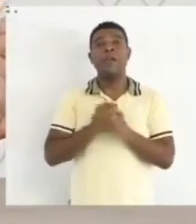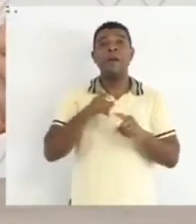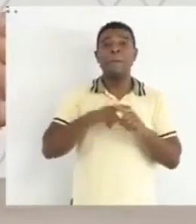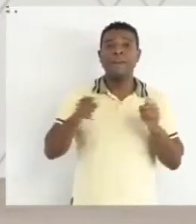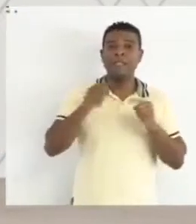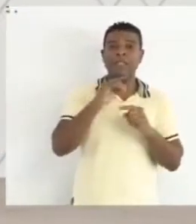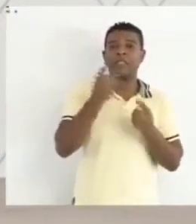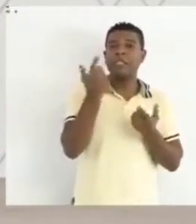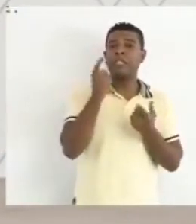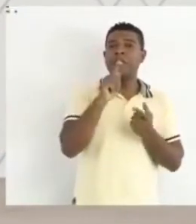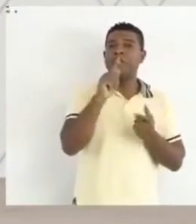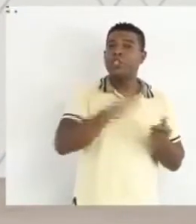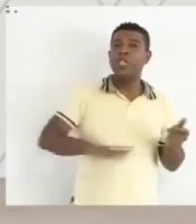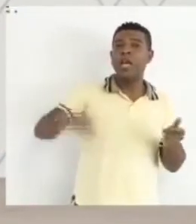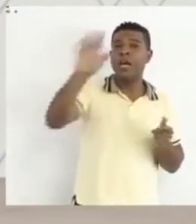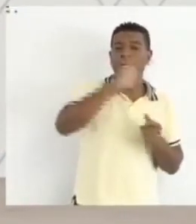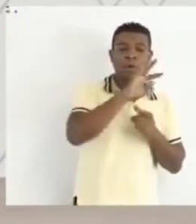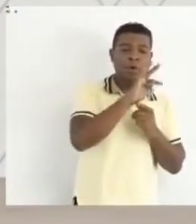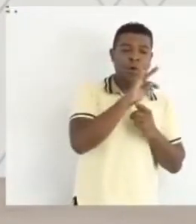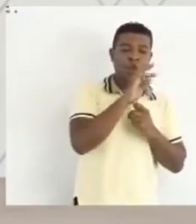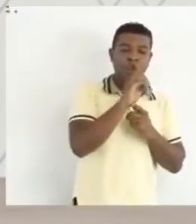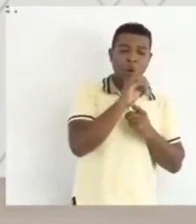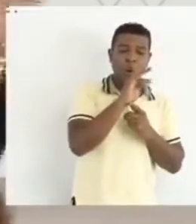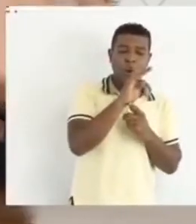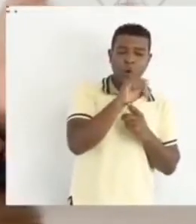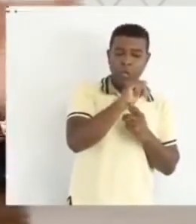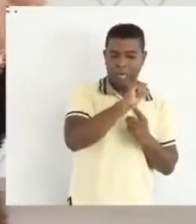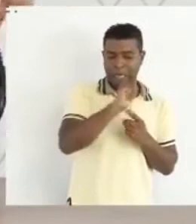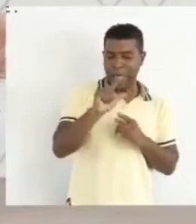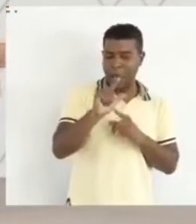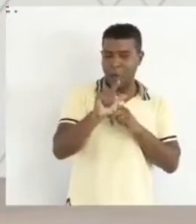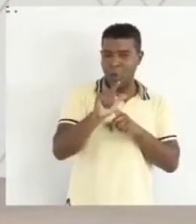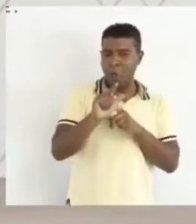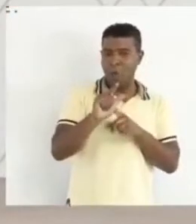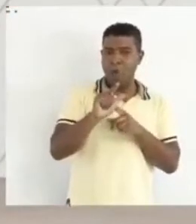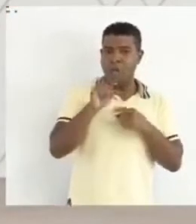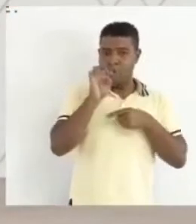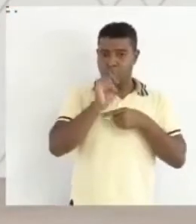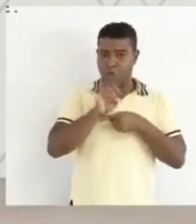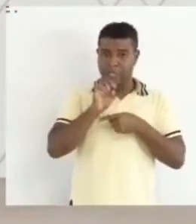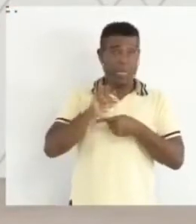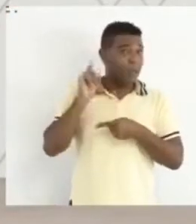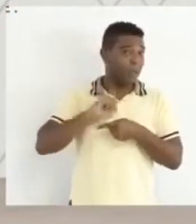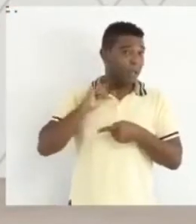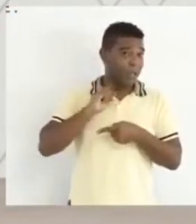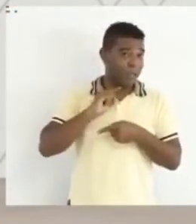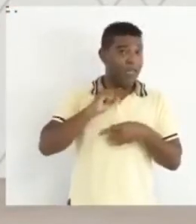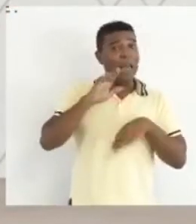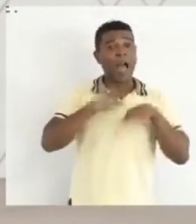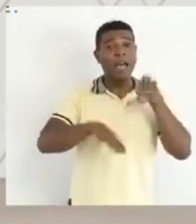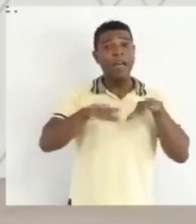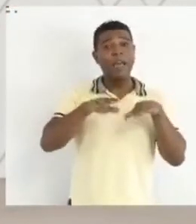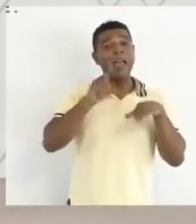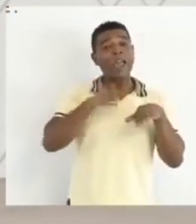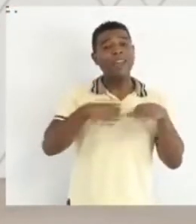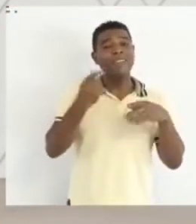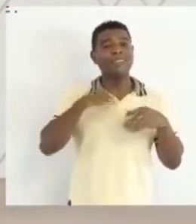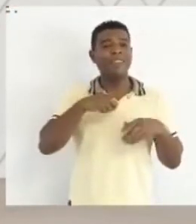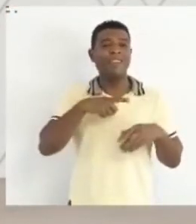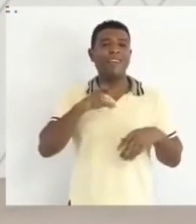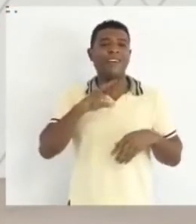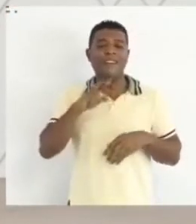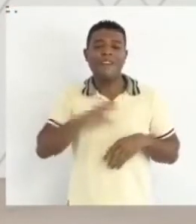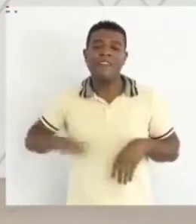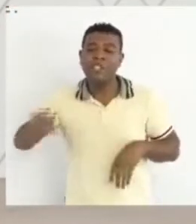né, nós temos que lembrar que o estado de Minas ele tem várias regiões, então, uma região ou outra pode ter um comportamento